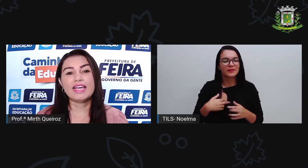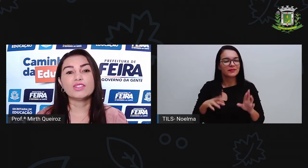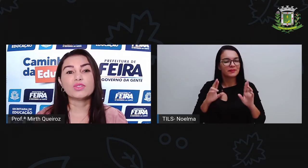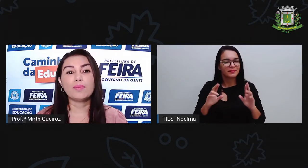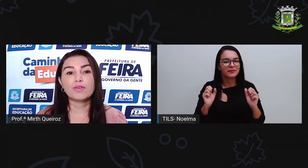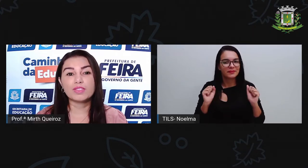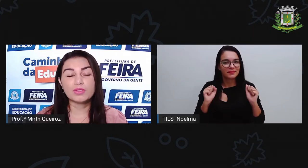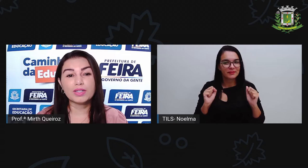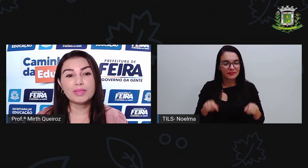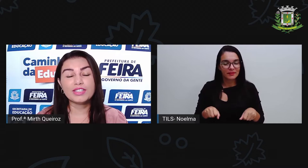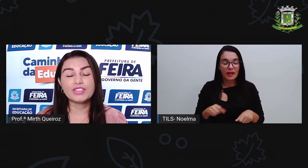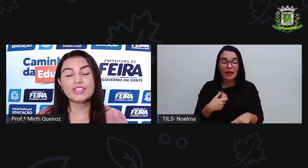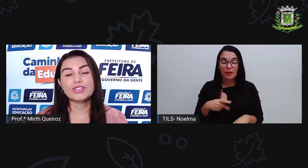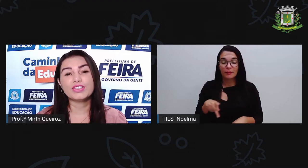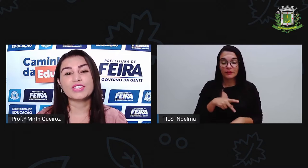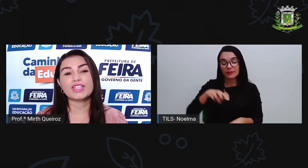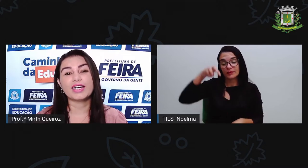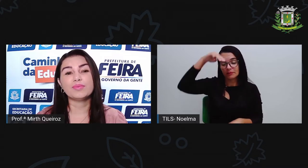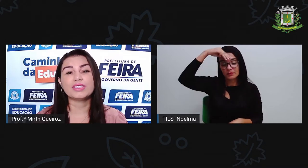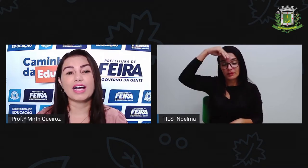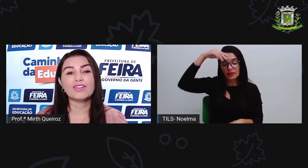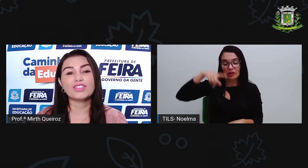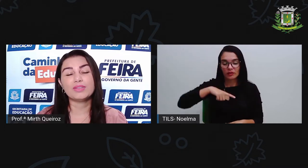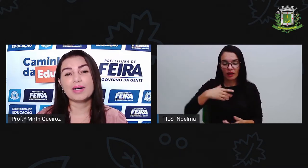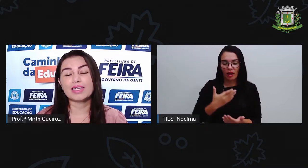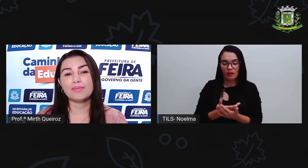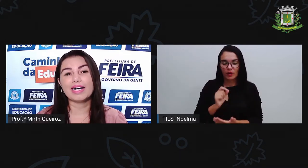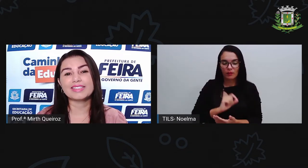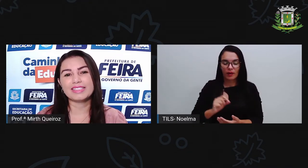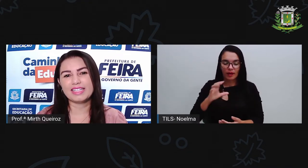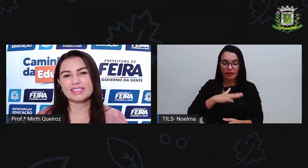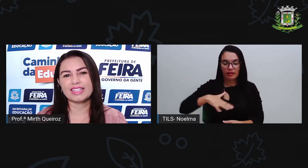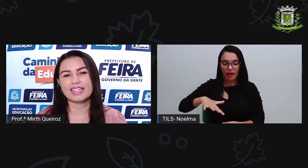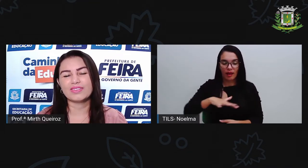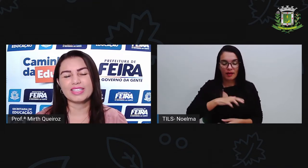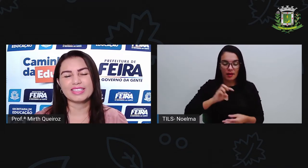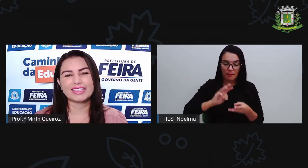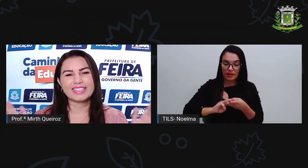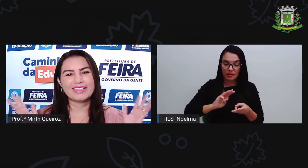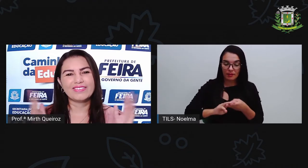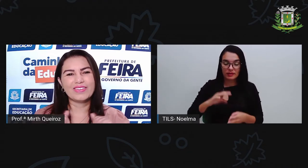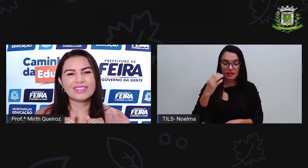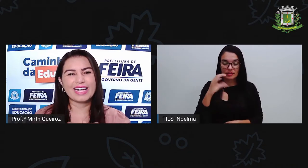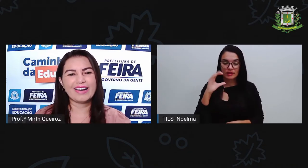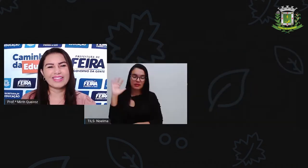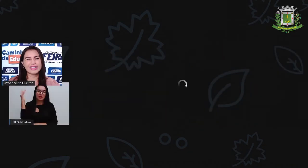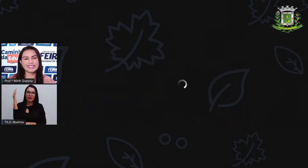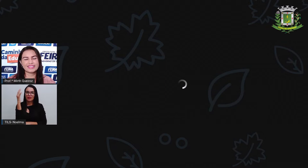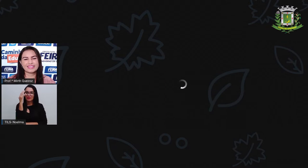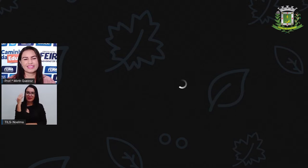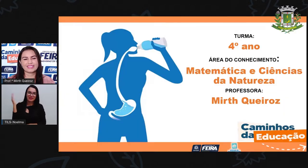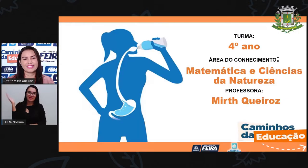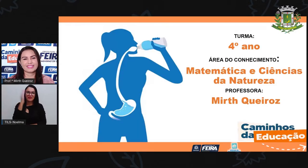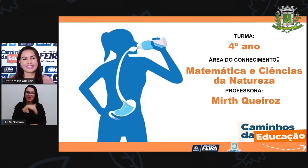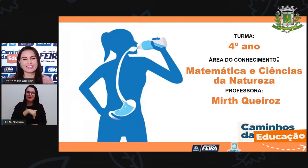sim. Eu sou a professora Mirth e hoje nós teremos aula de Matemática e Ciências da Natureza. Vamos à